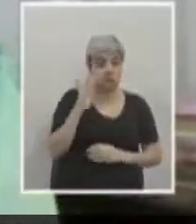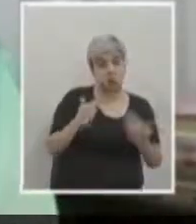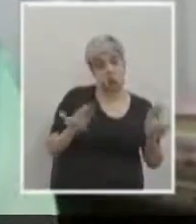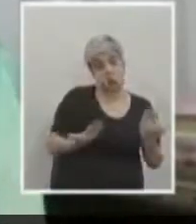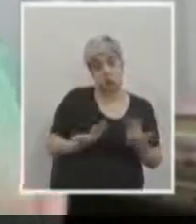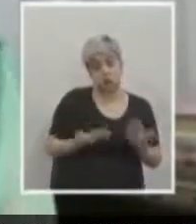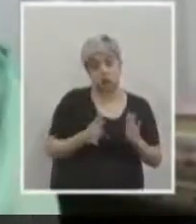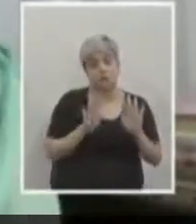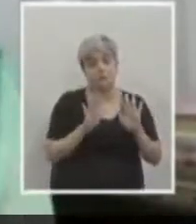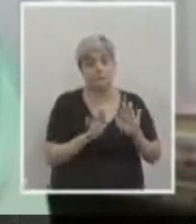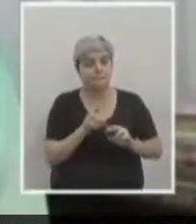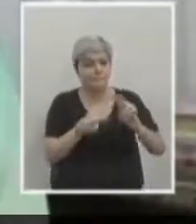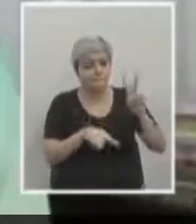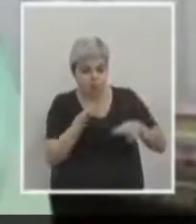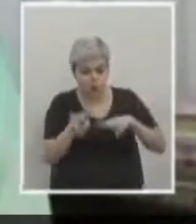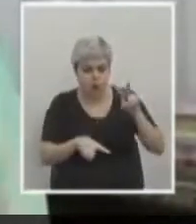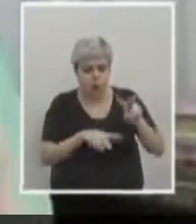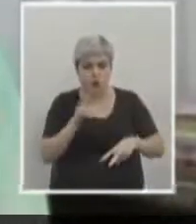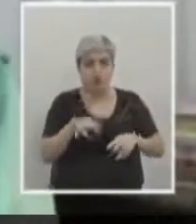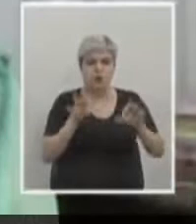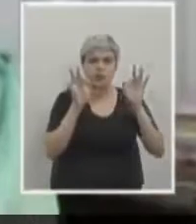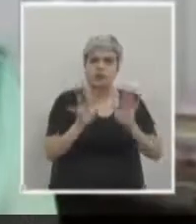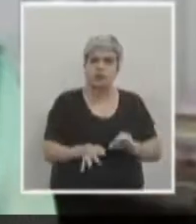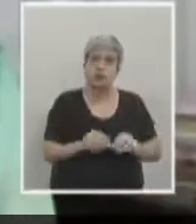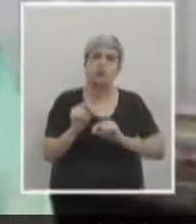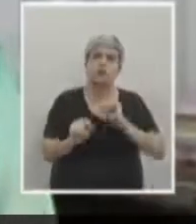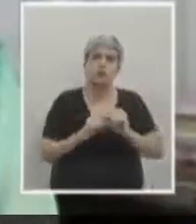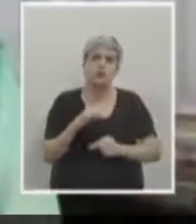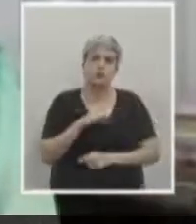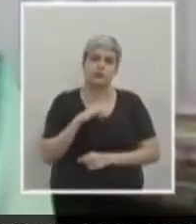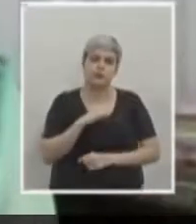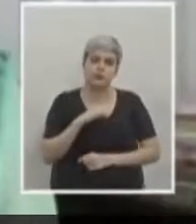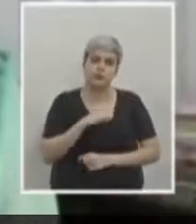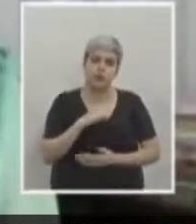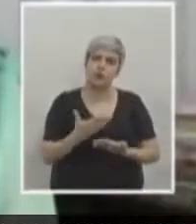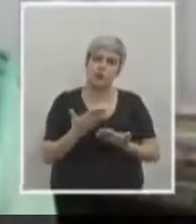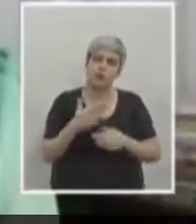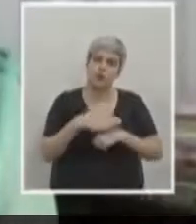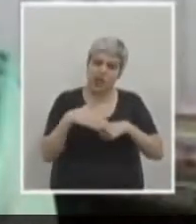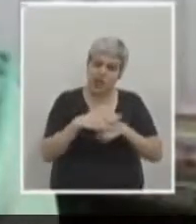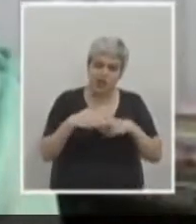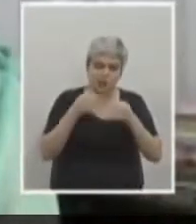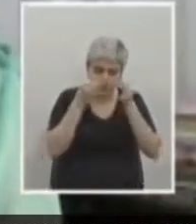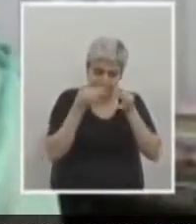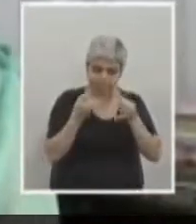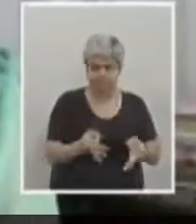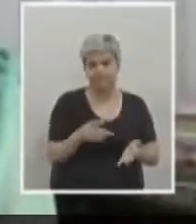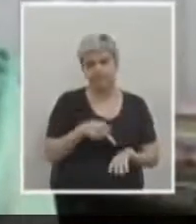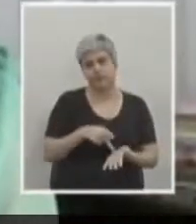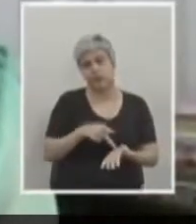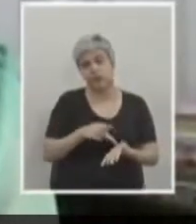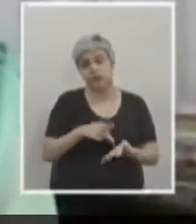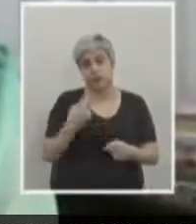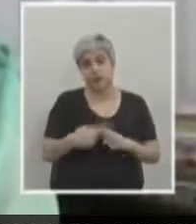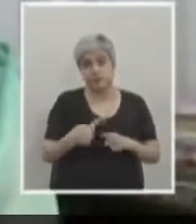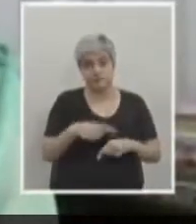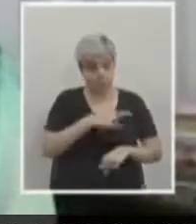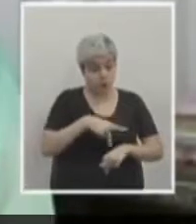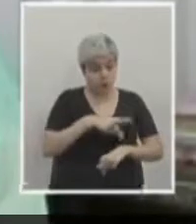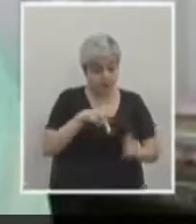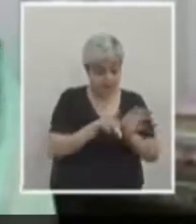dá uma revisada nessa questão, né, com muito carinho, eu te peço, com muita atenção, porque a extensão de carga horária ela é para o PEB.